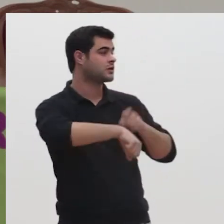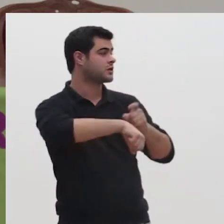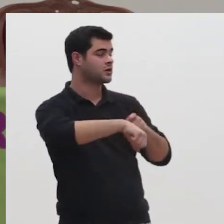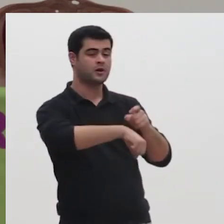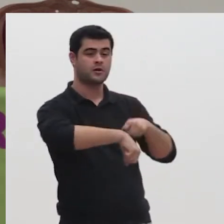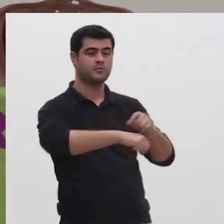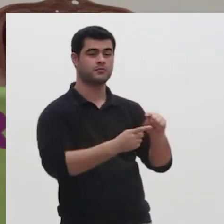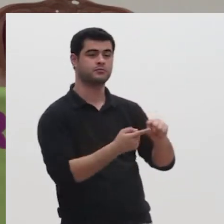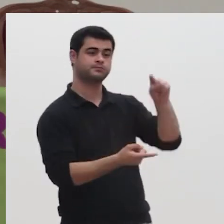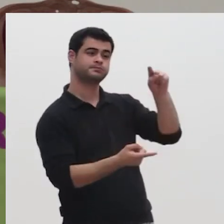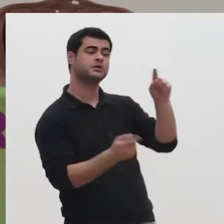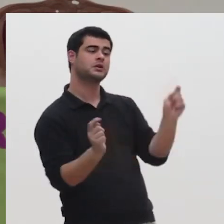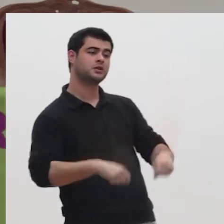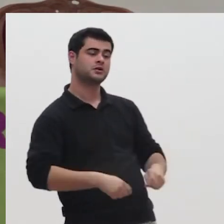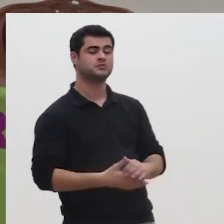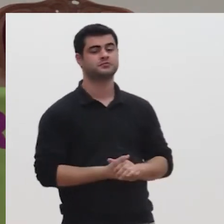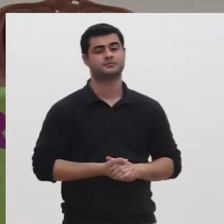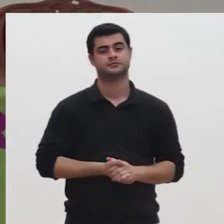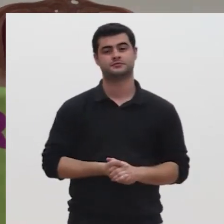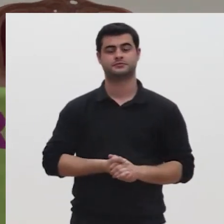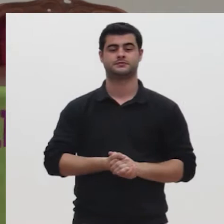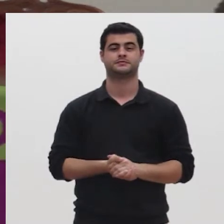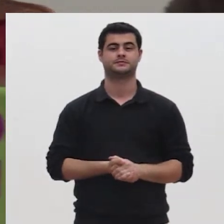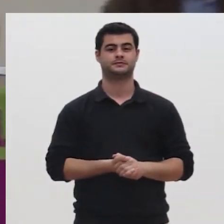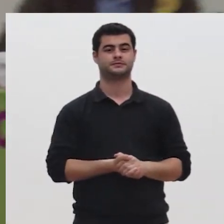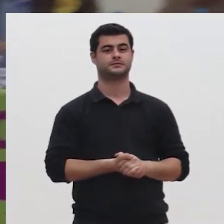difícil. A palavra Chapa 2.